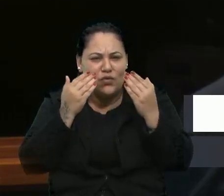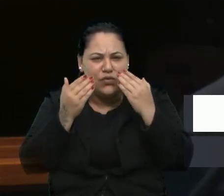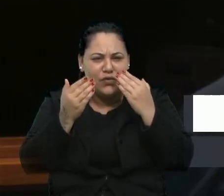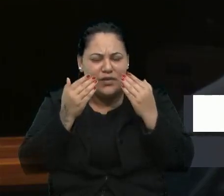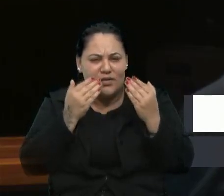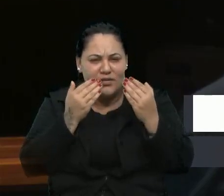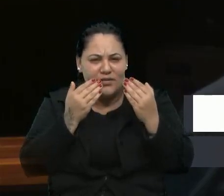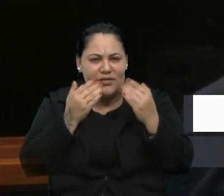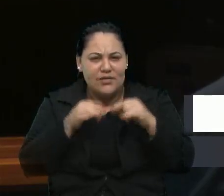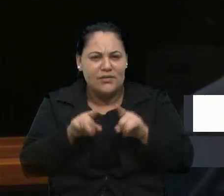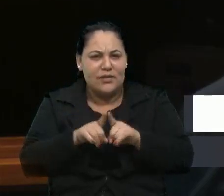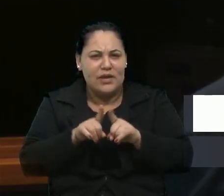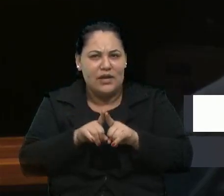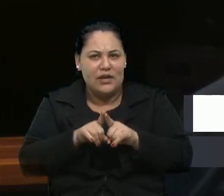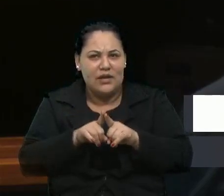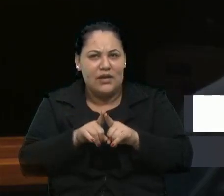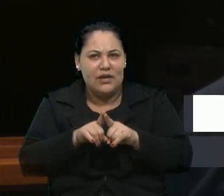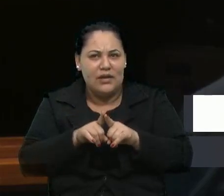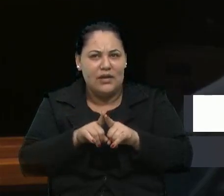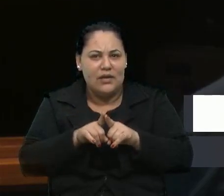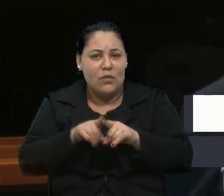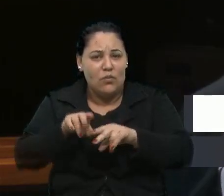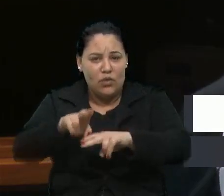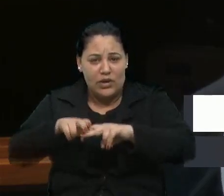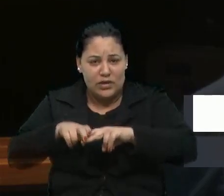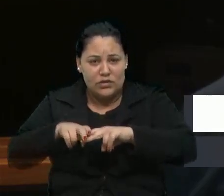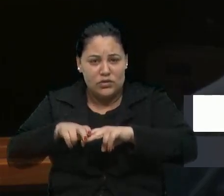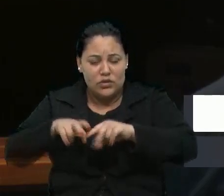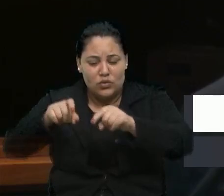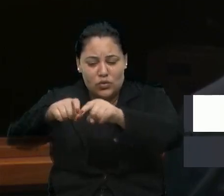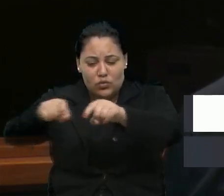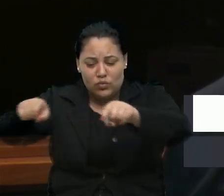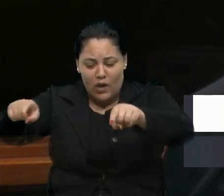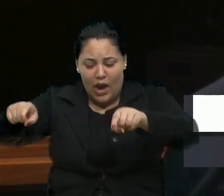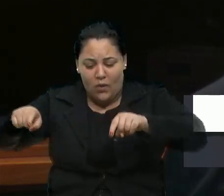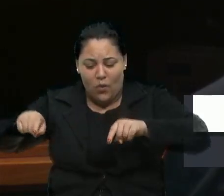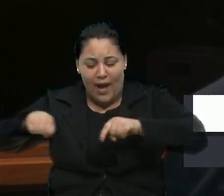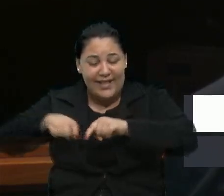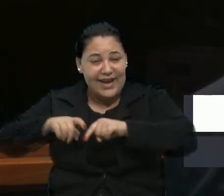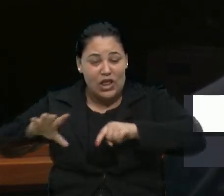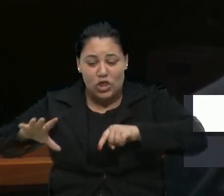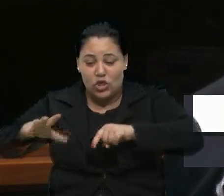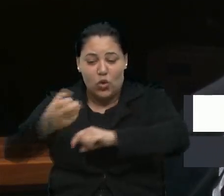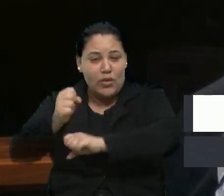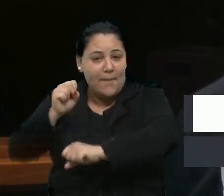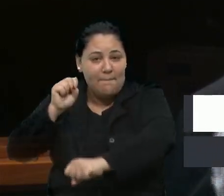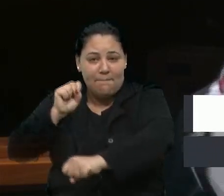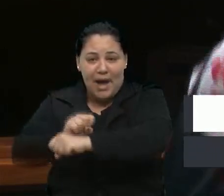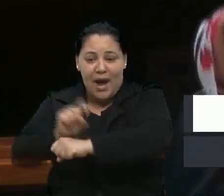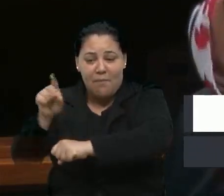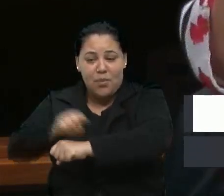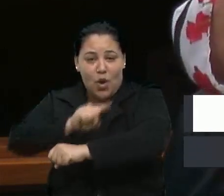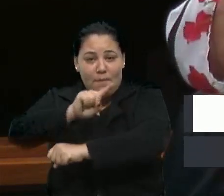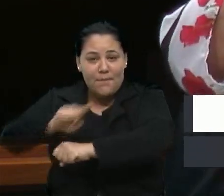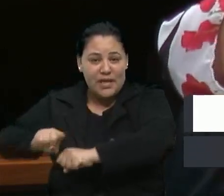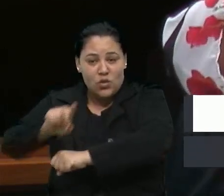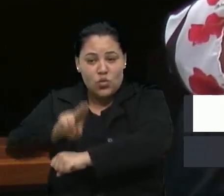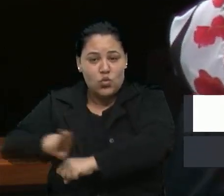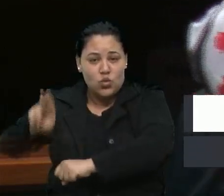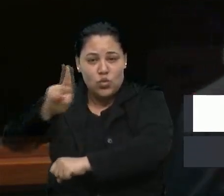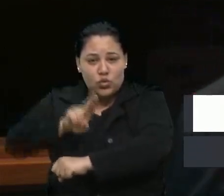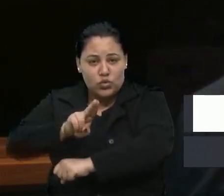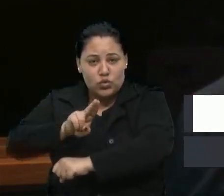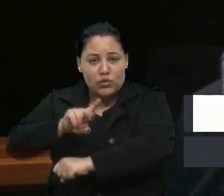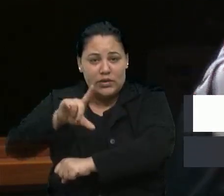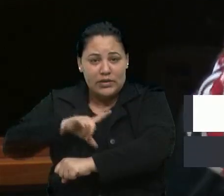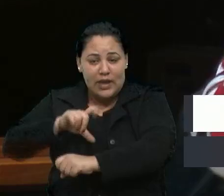cá. Essa parte toda que foi construída, a quadra, foi embargada, e mais alguns